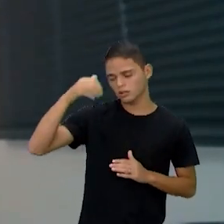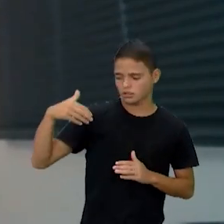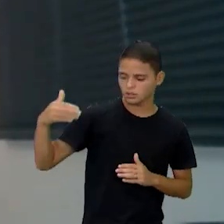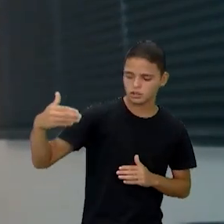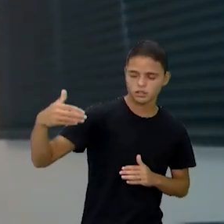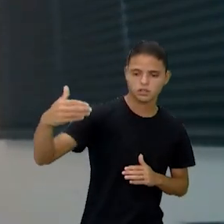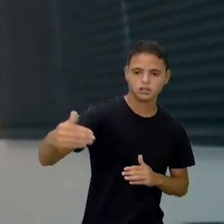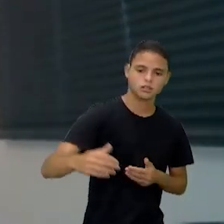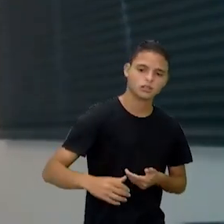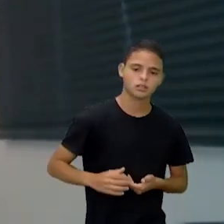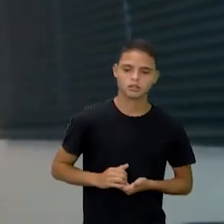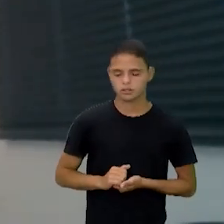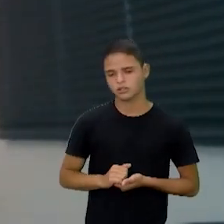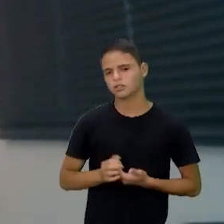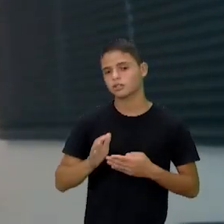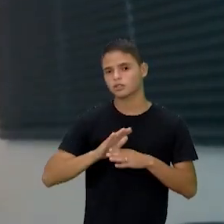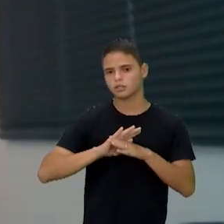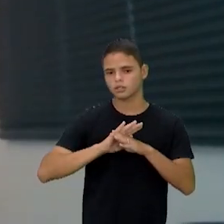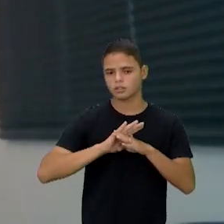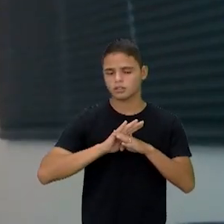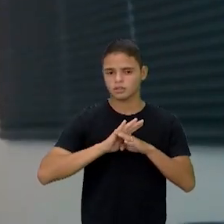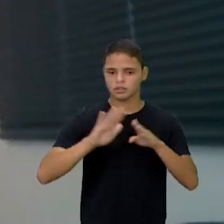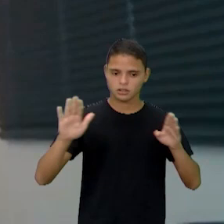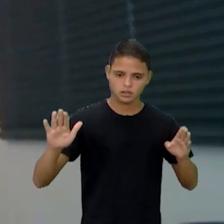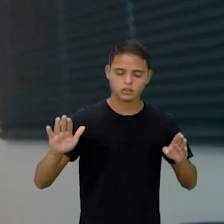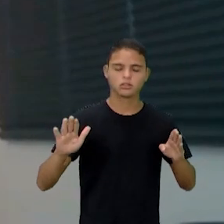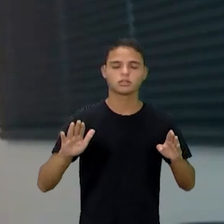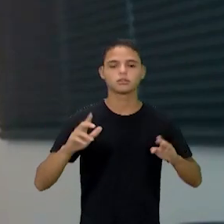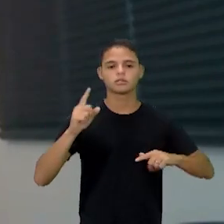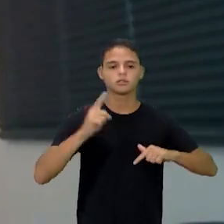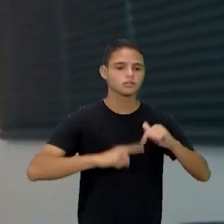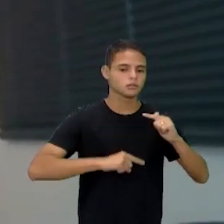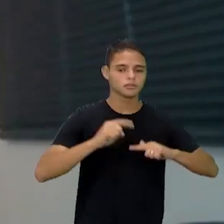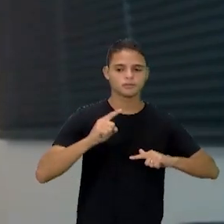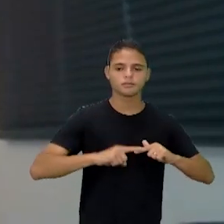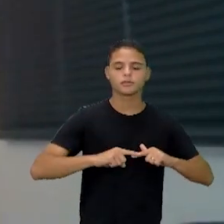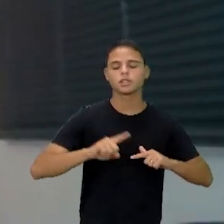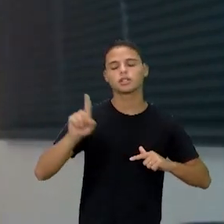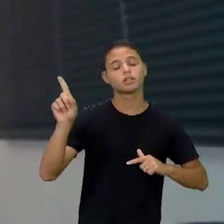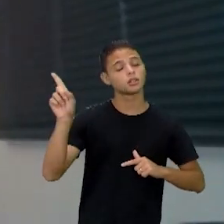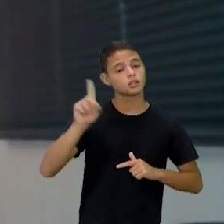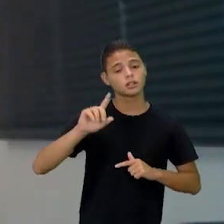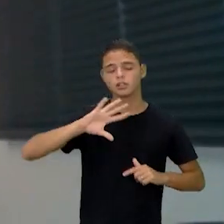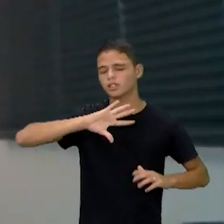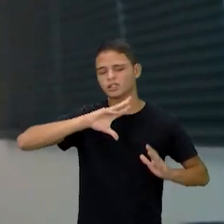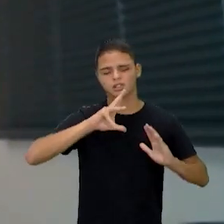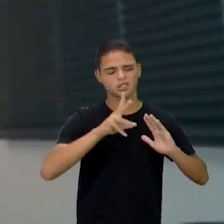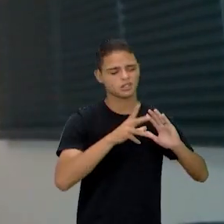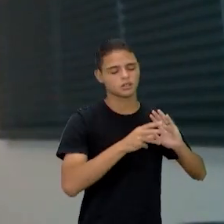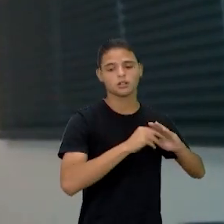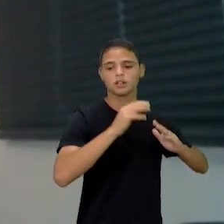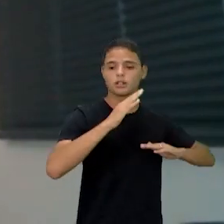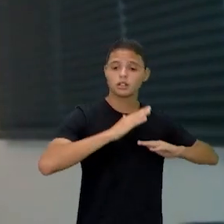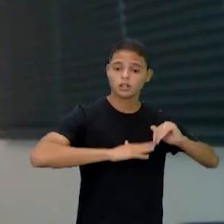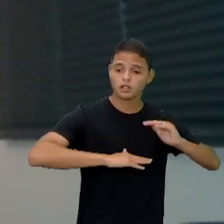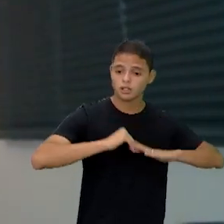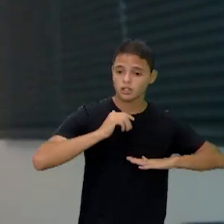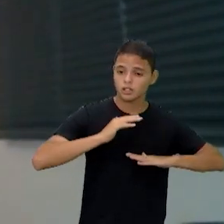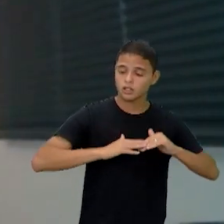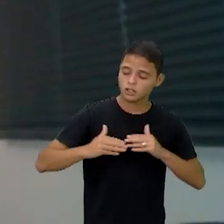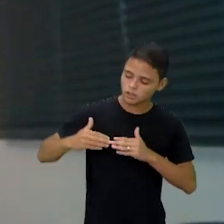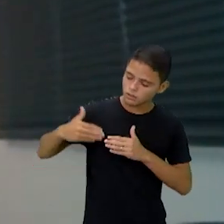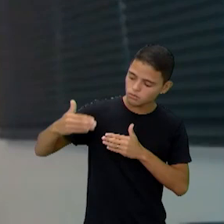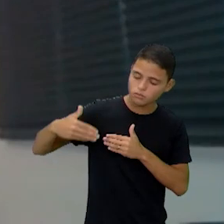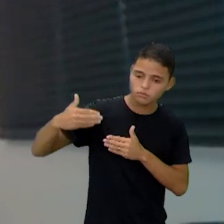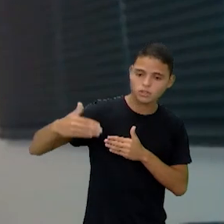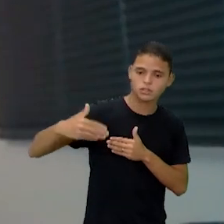não só com relação ao conteúdo específico, mas com relação a todas as habilidades e competências que ela foi